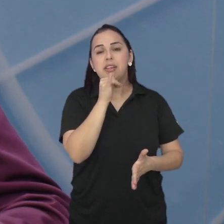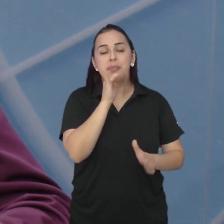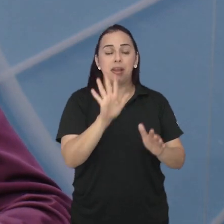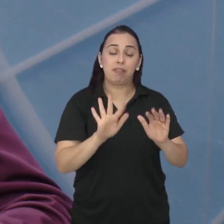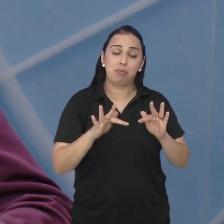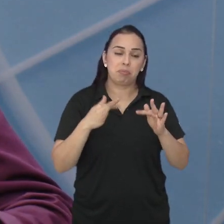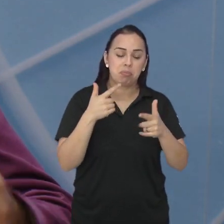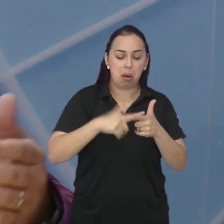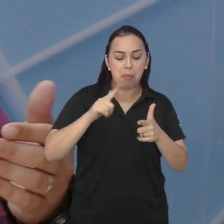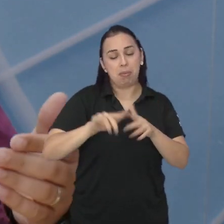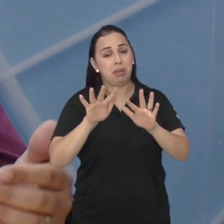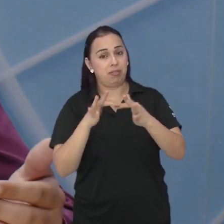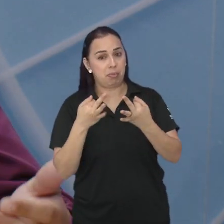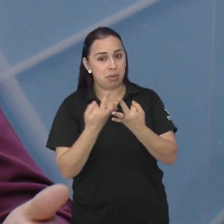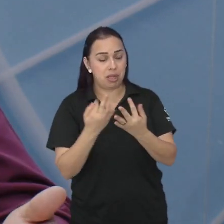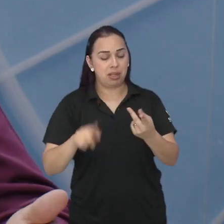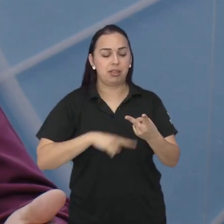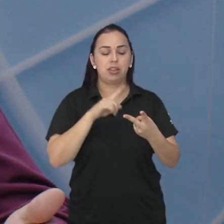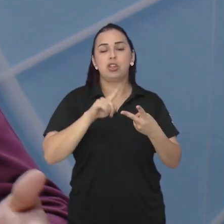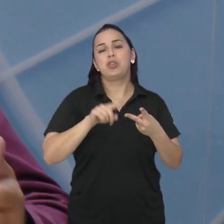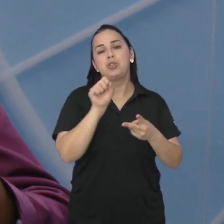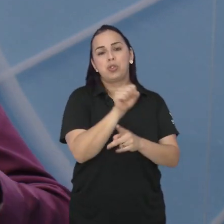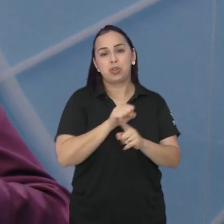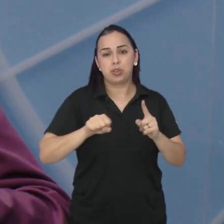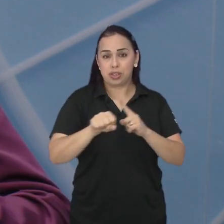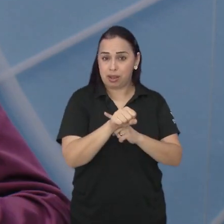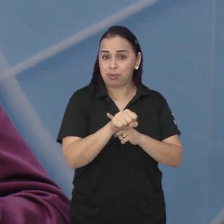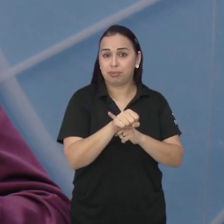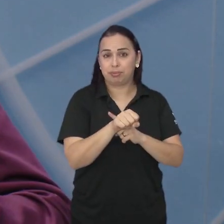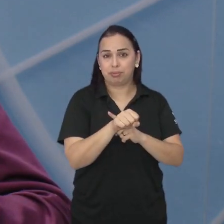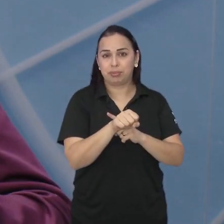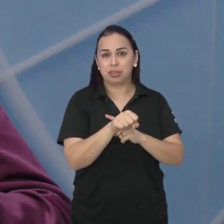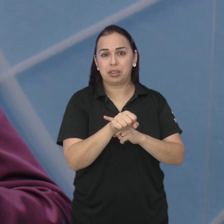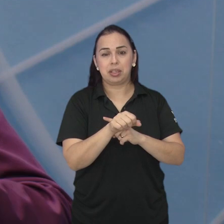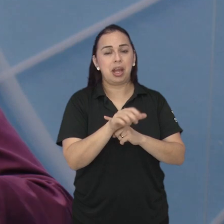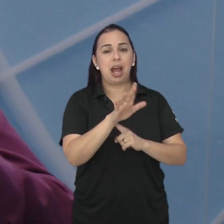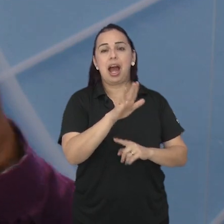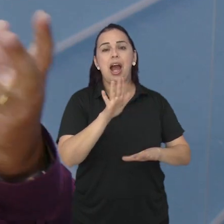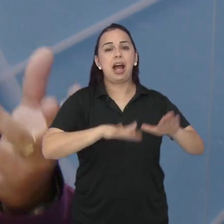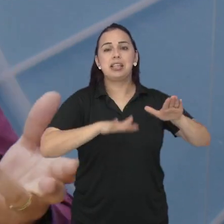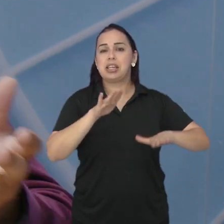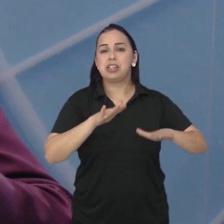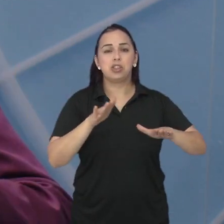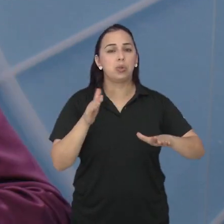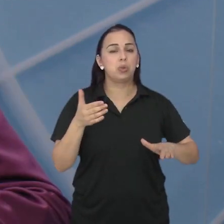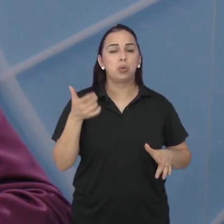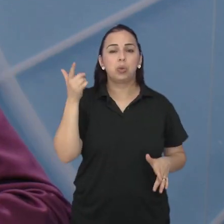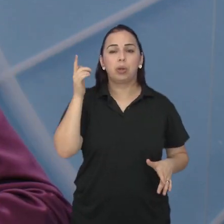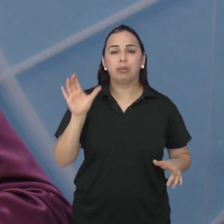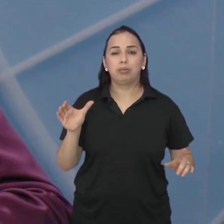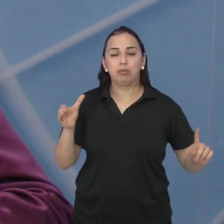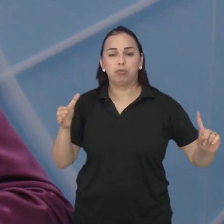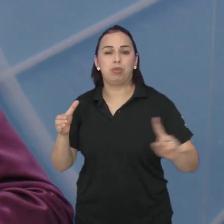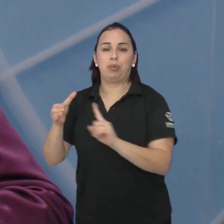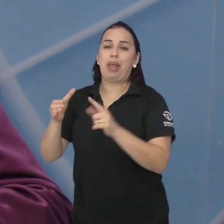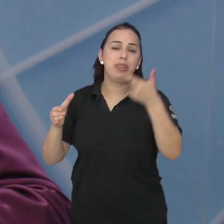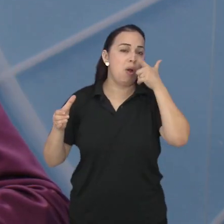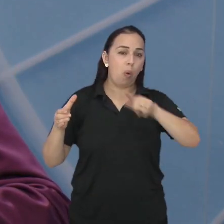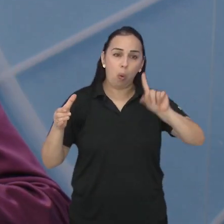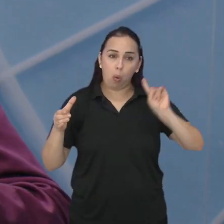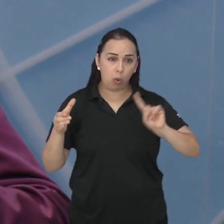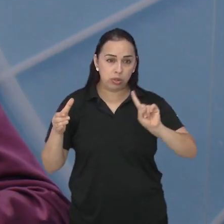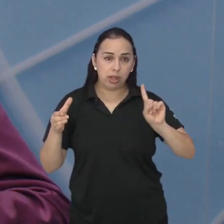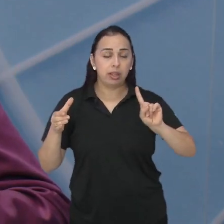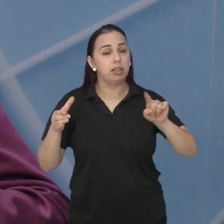seja familiar, ou seja social, seja também um grau que às vezes não consegue se recuperar aqueles vínculos familiares.